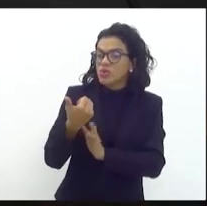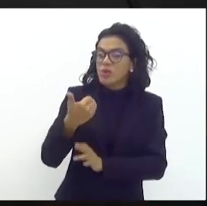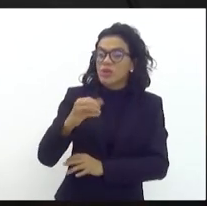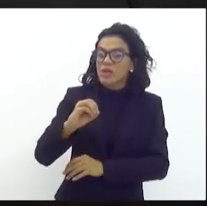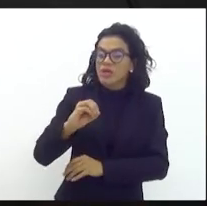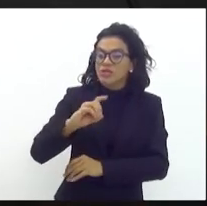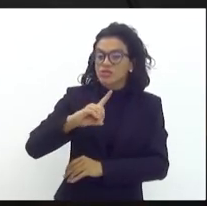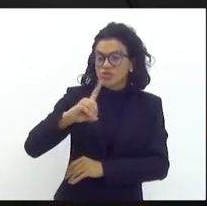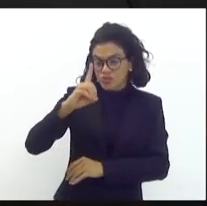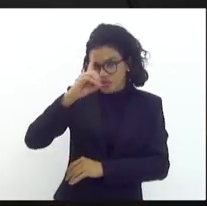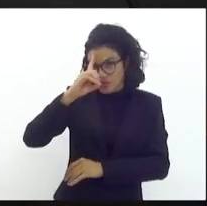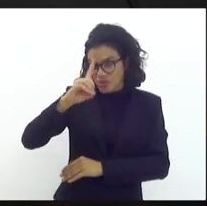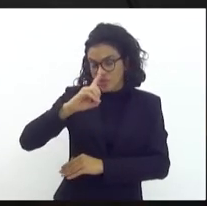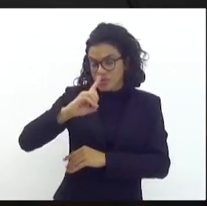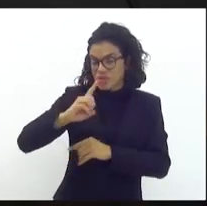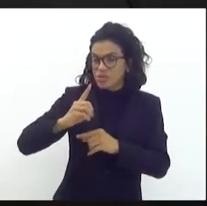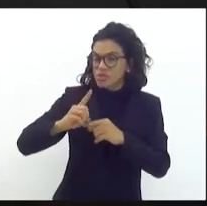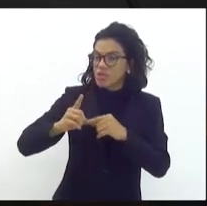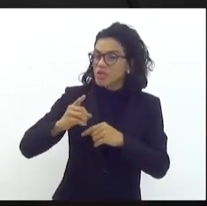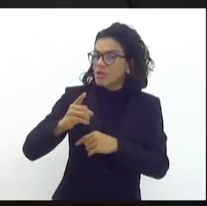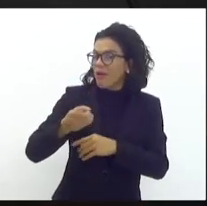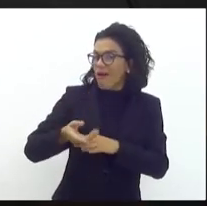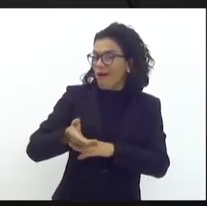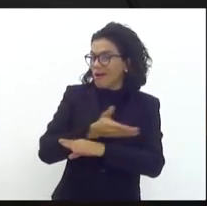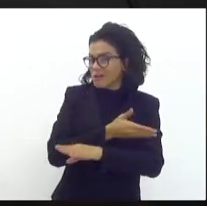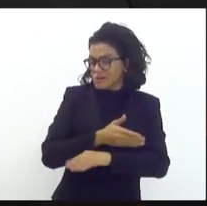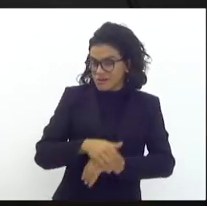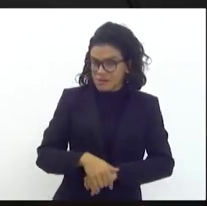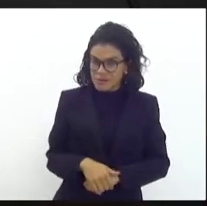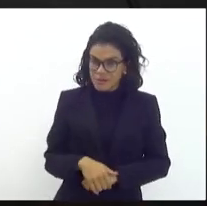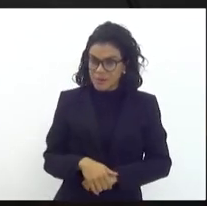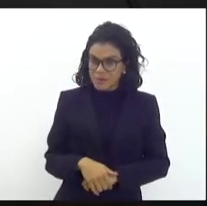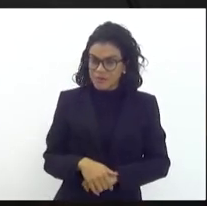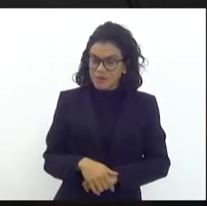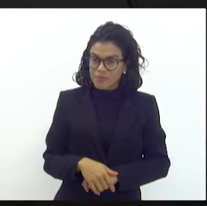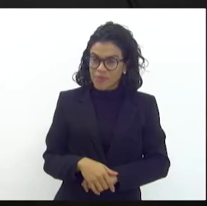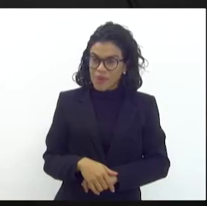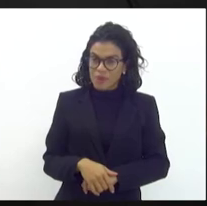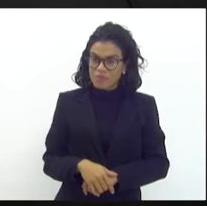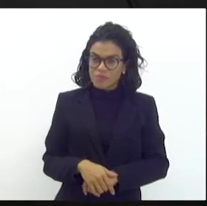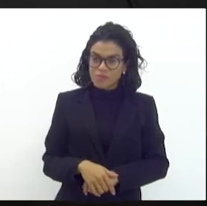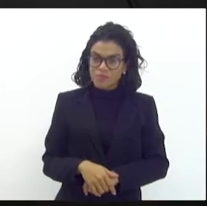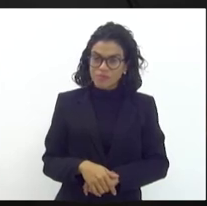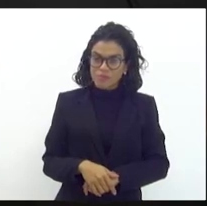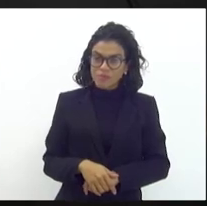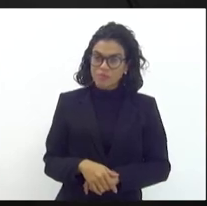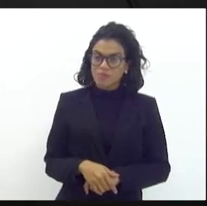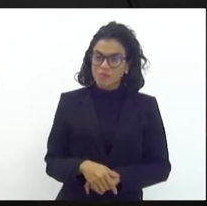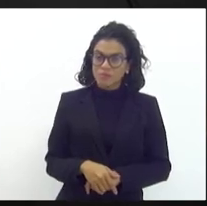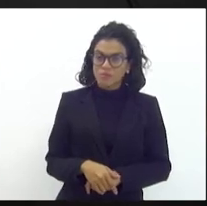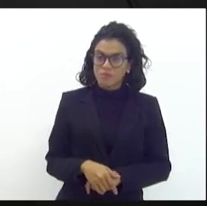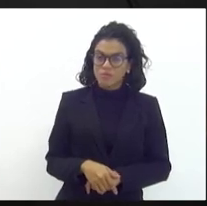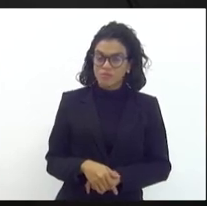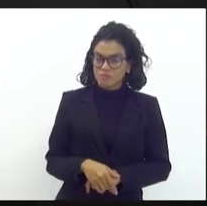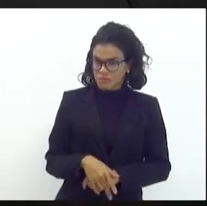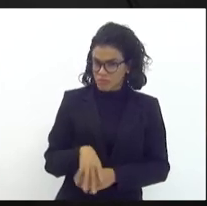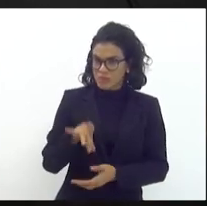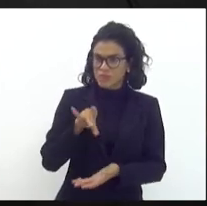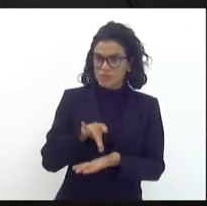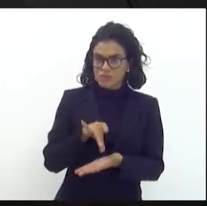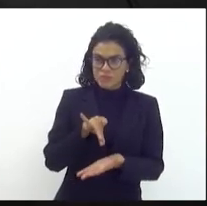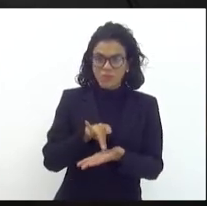antes teve 10 15 dias antes foi para o papel e a verdade